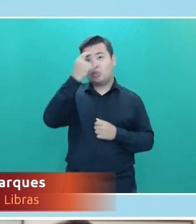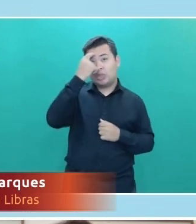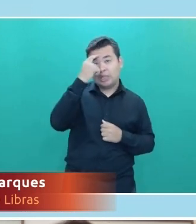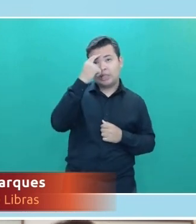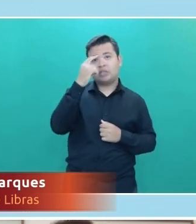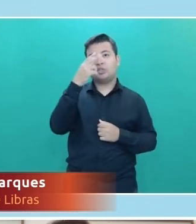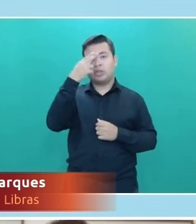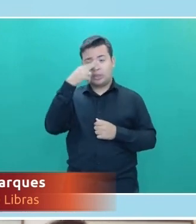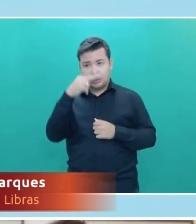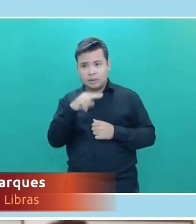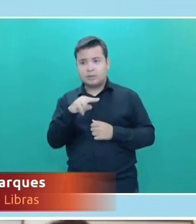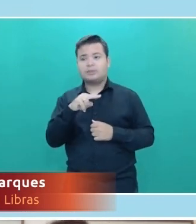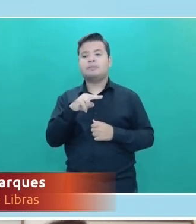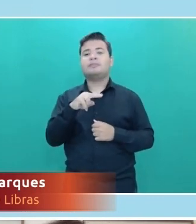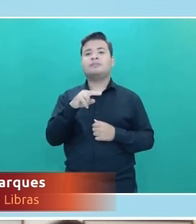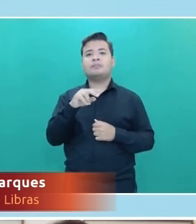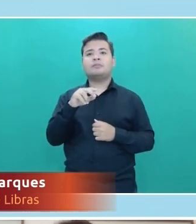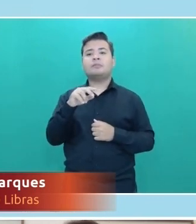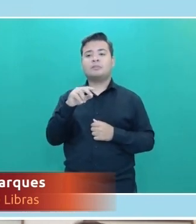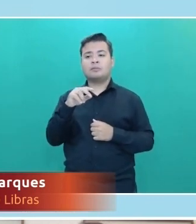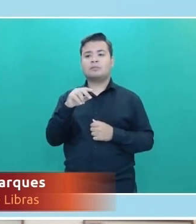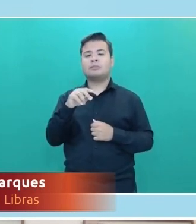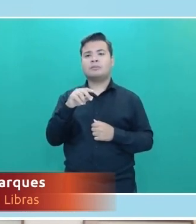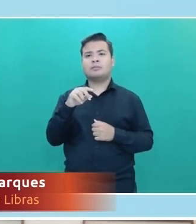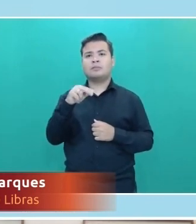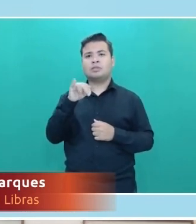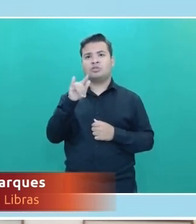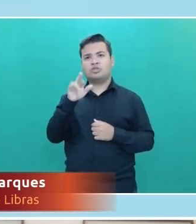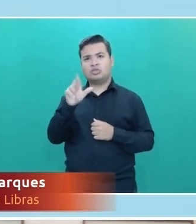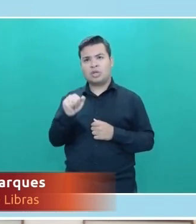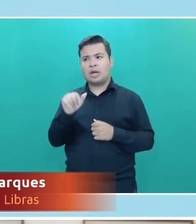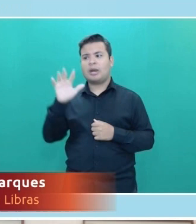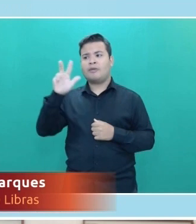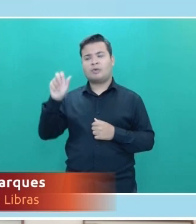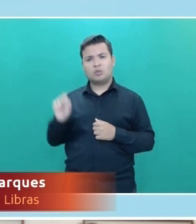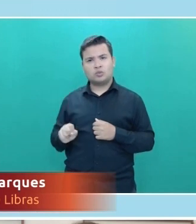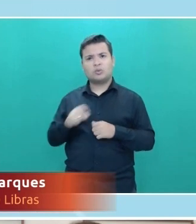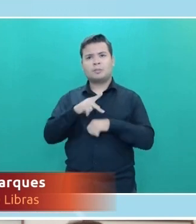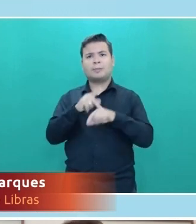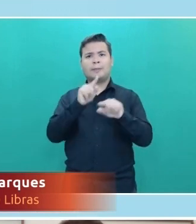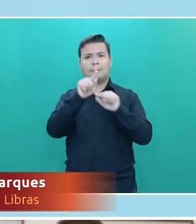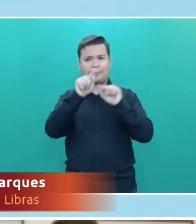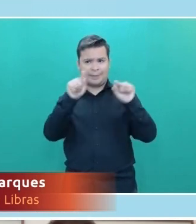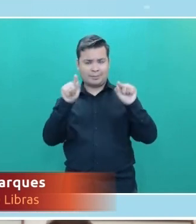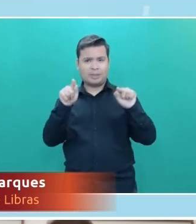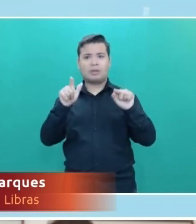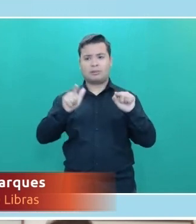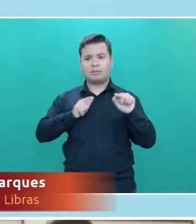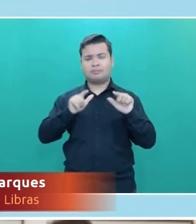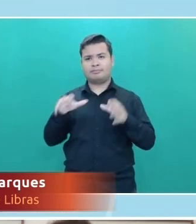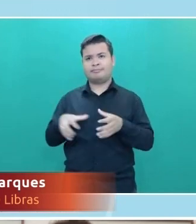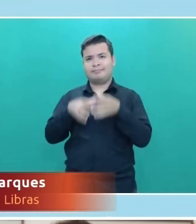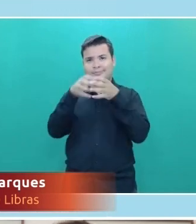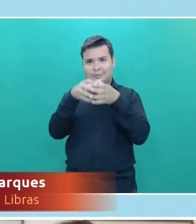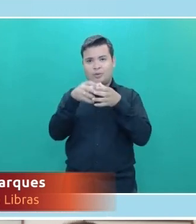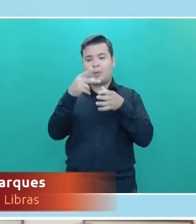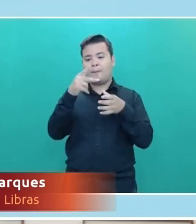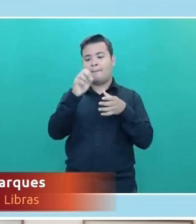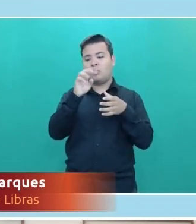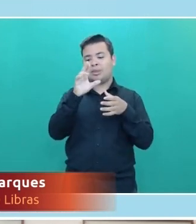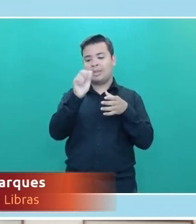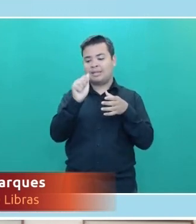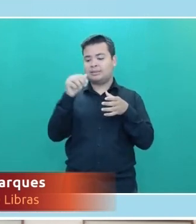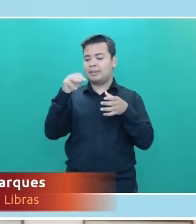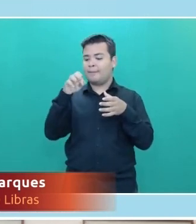Indonésia, Egito, Paquistão, Nigéria, África do Sul, são classificados dessa forma. E todos eles tiveram a